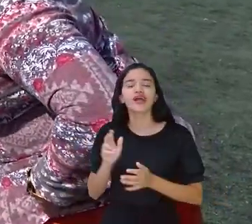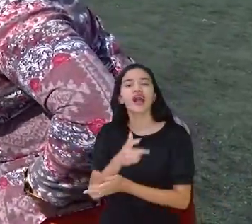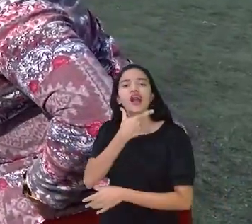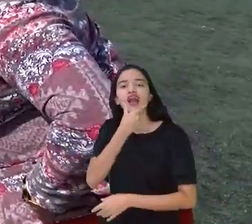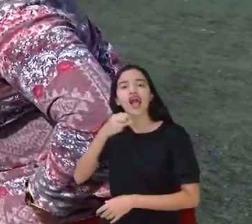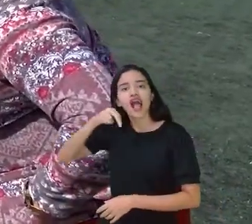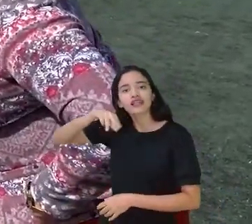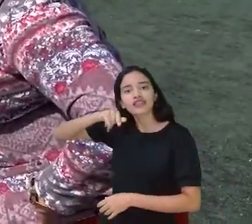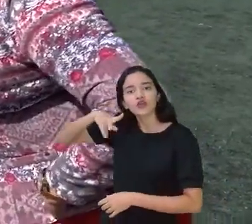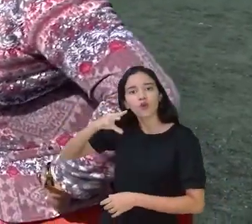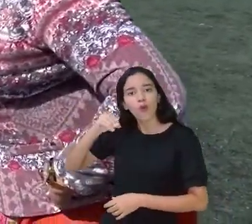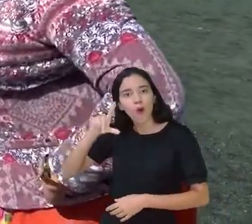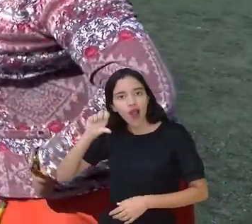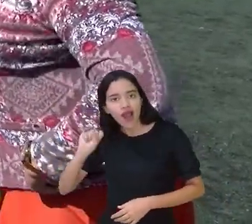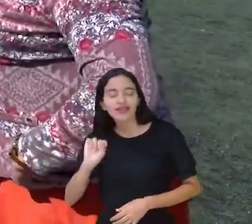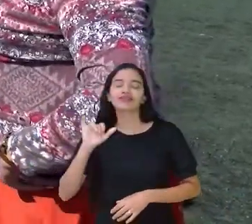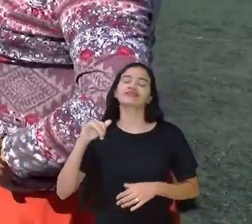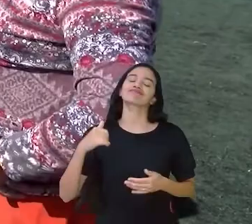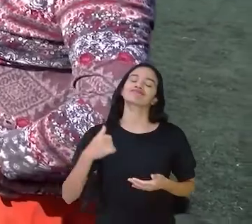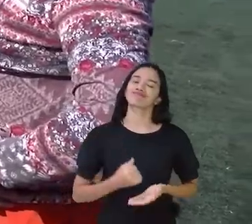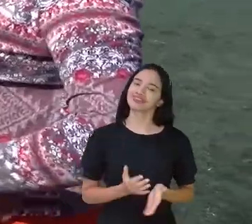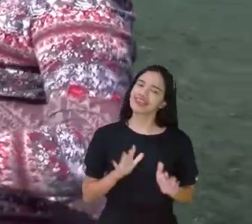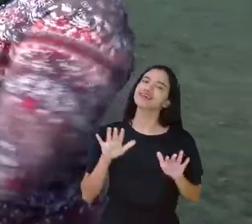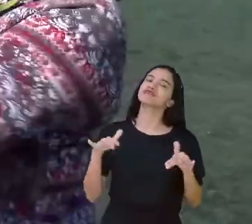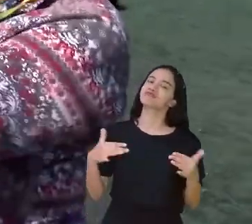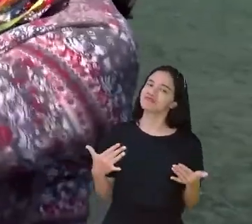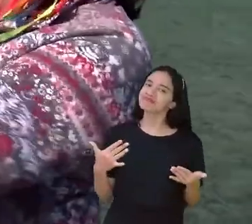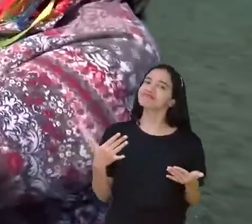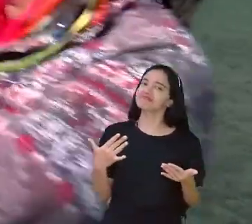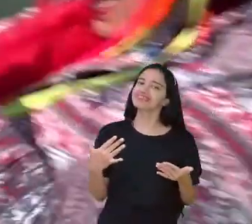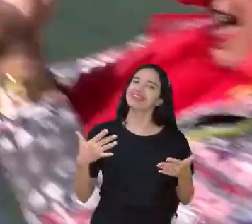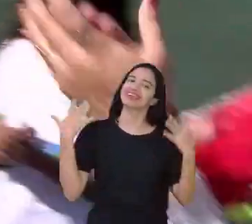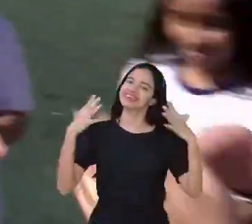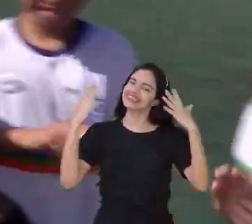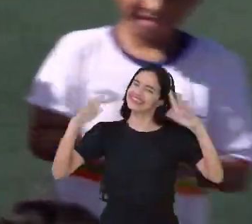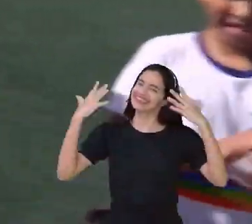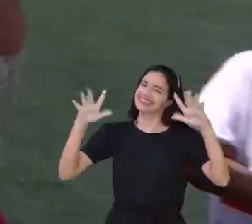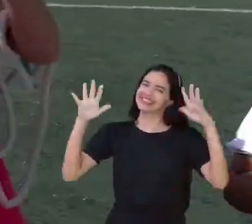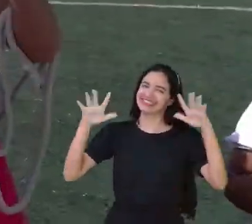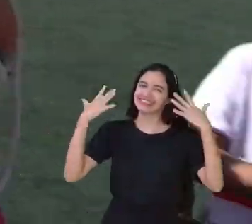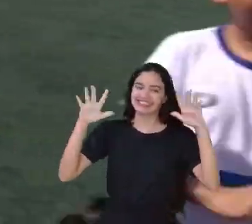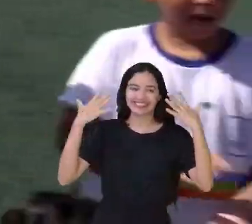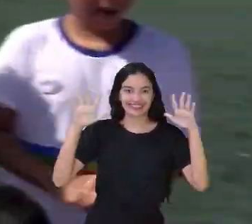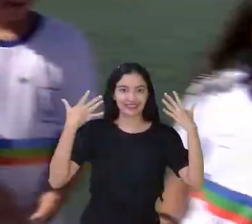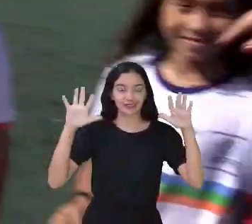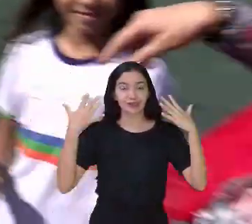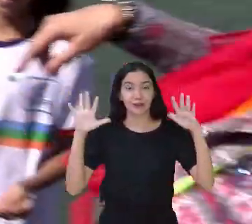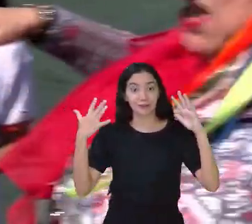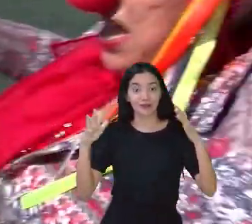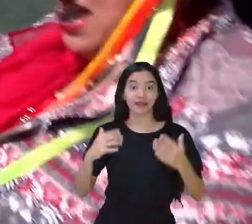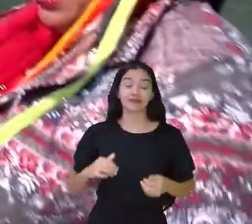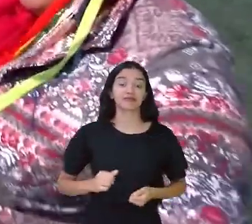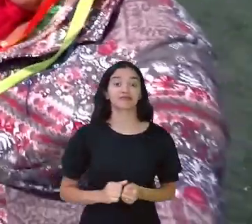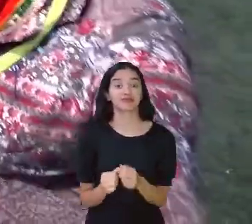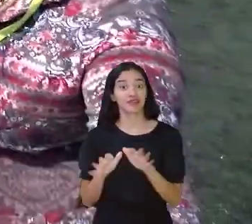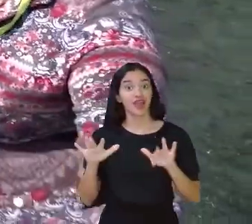Gomes Santos. Nicolás. Nicolás. Nicolás! Recolado, recolado,